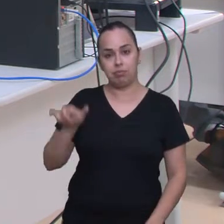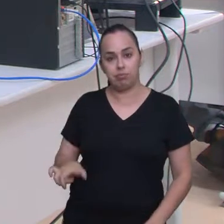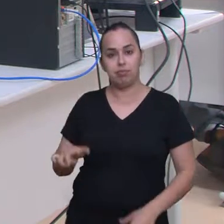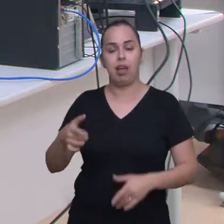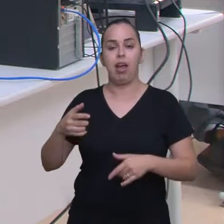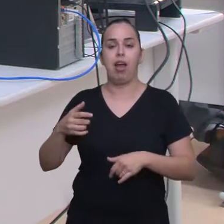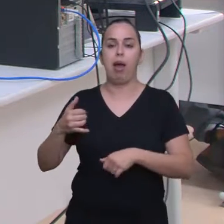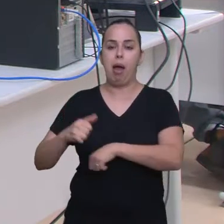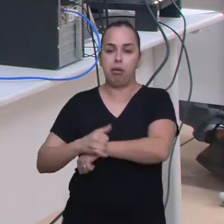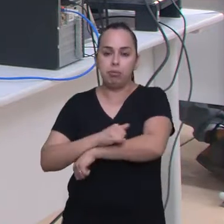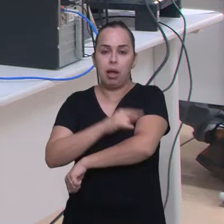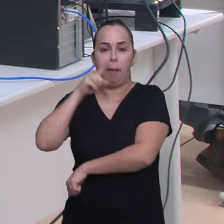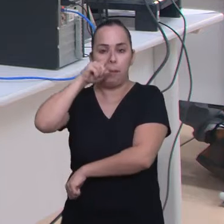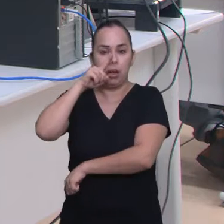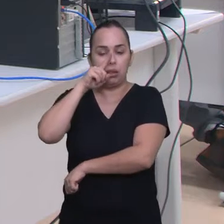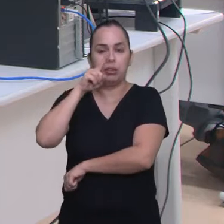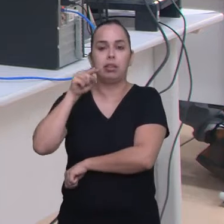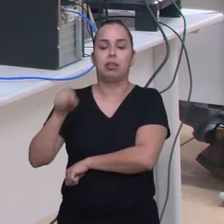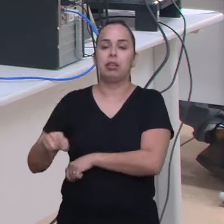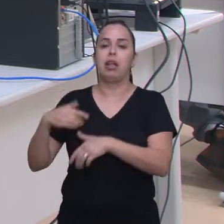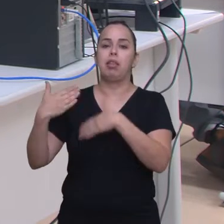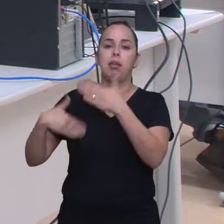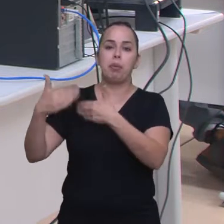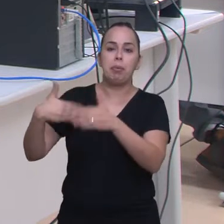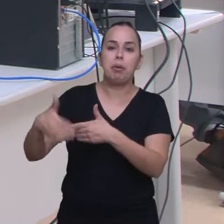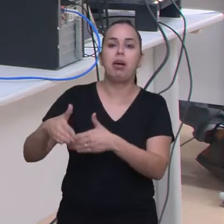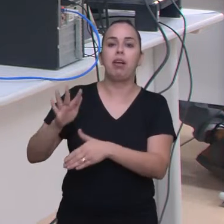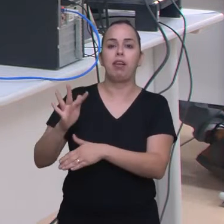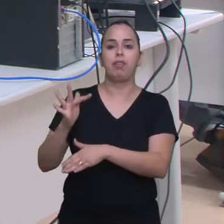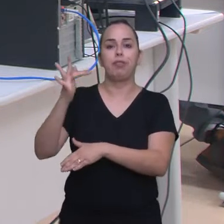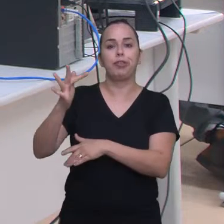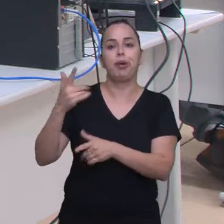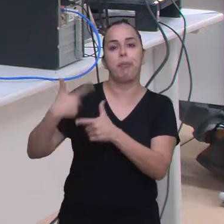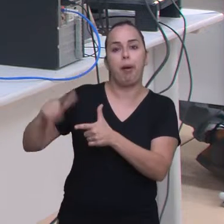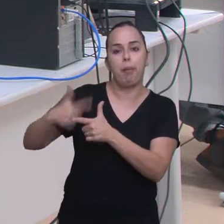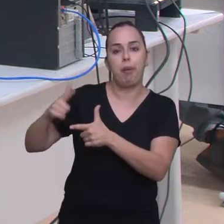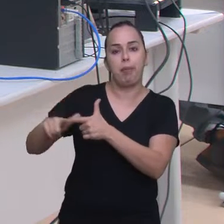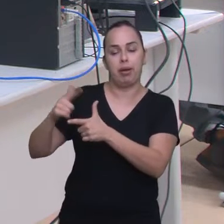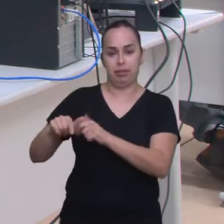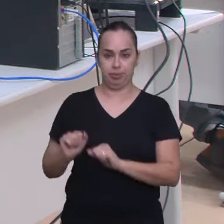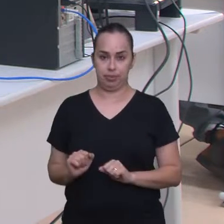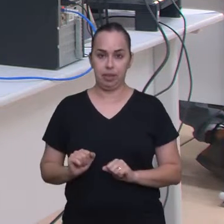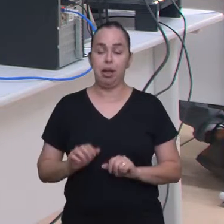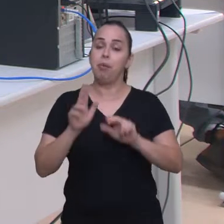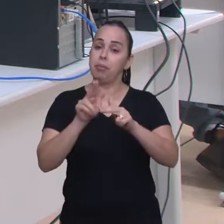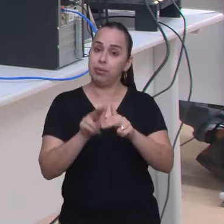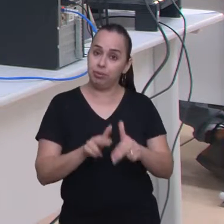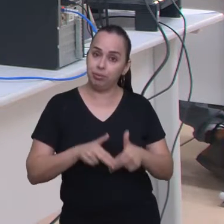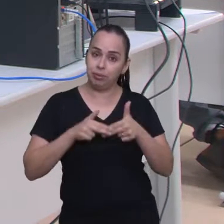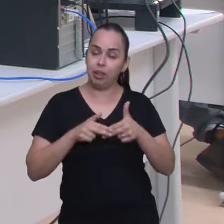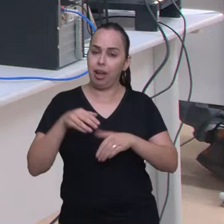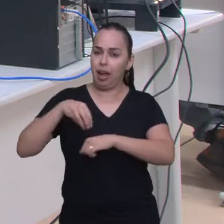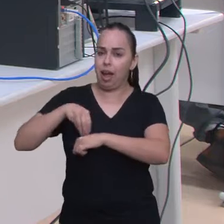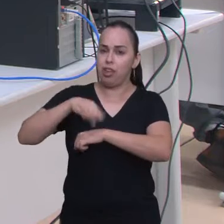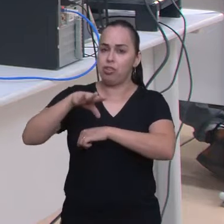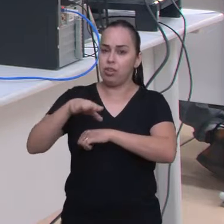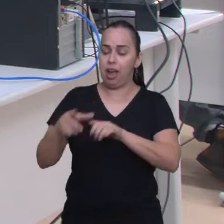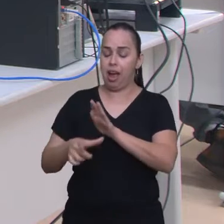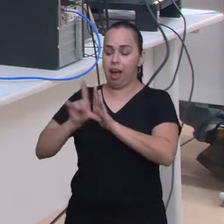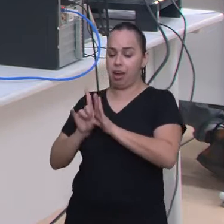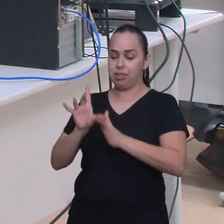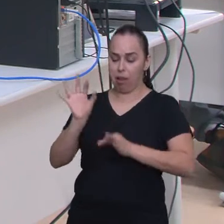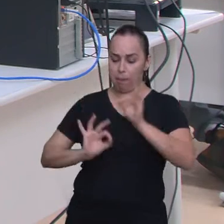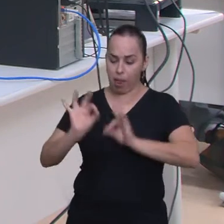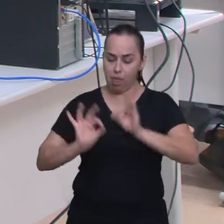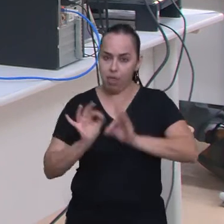da obesidade infantil, que pode acarretar inúmeros problemas, inclusive para a vida adulta. Por isso, a dica é focar no